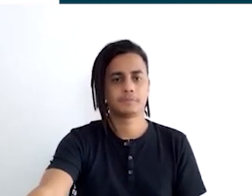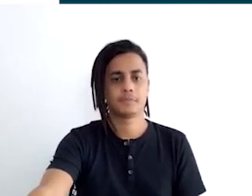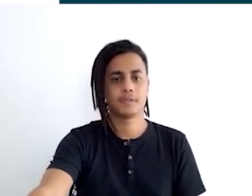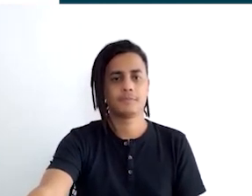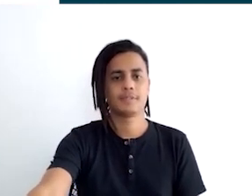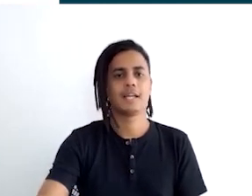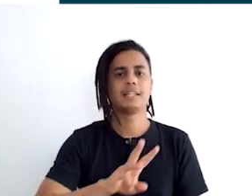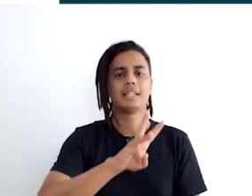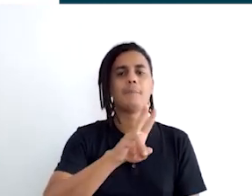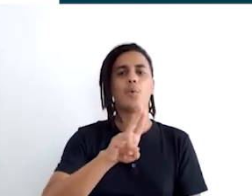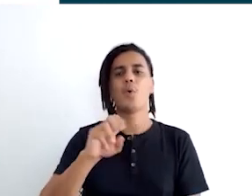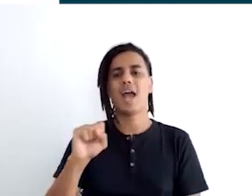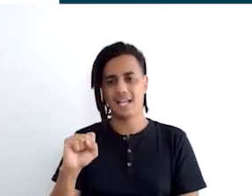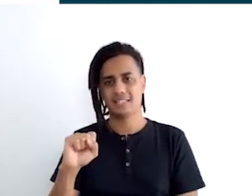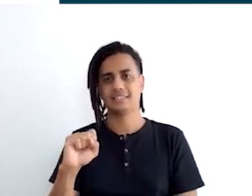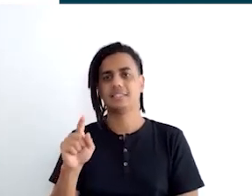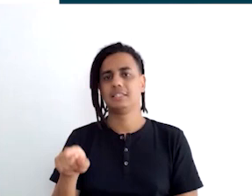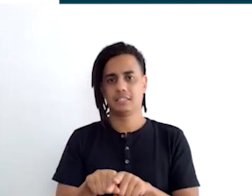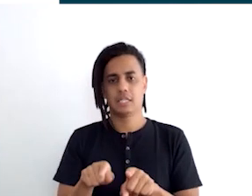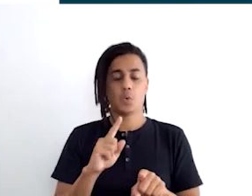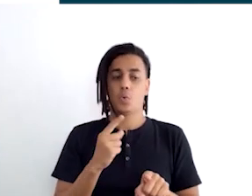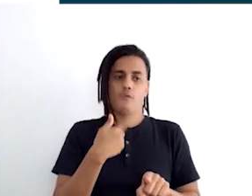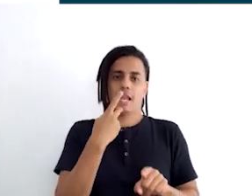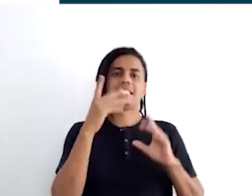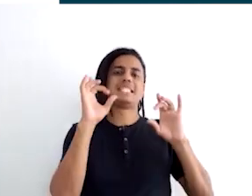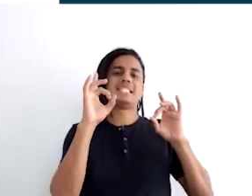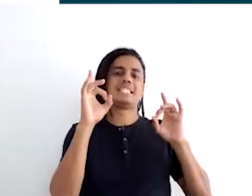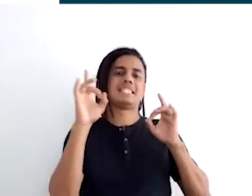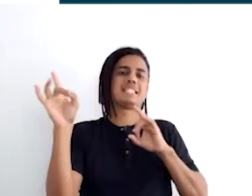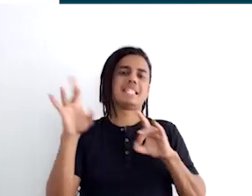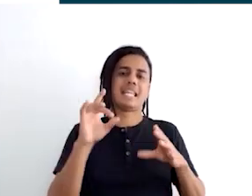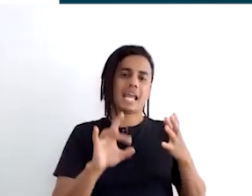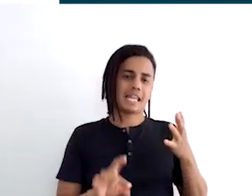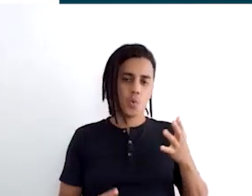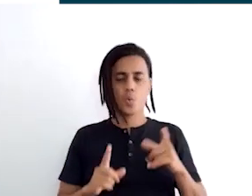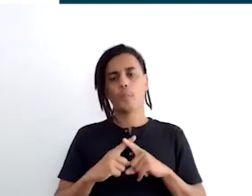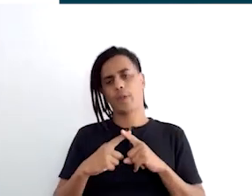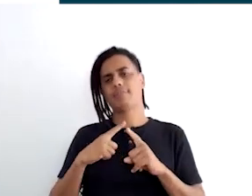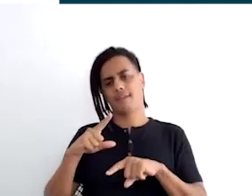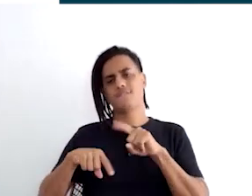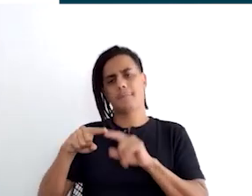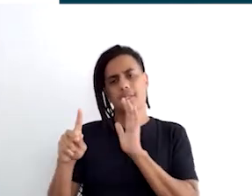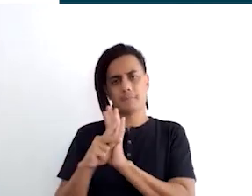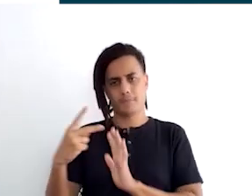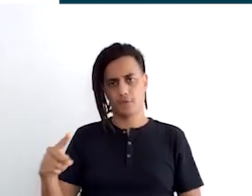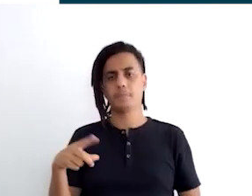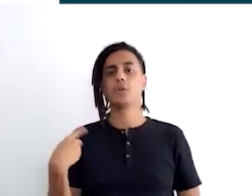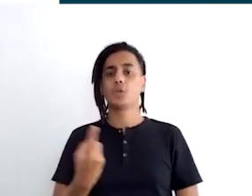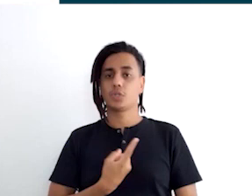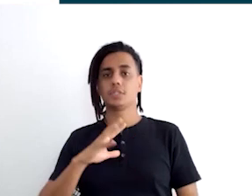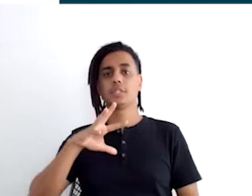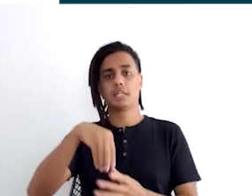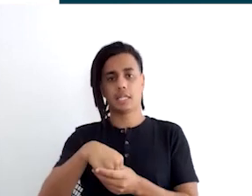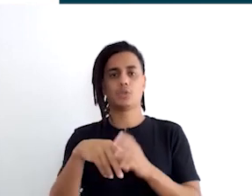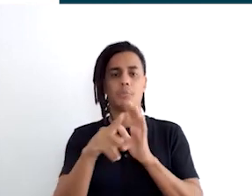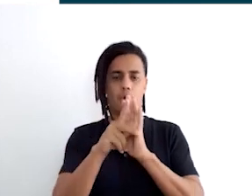citar as ferramentas, porque outros vendors também têm as suas ferramentas determinadas, né, para isso. Então, a gente usa as ferramentas da própria cloud,